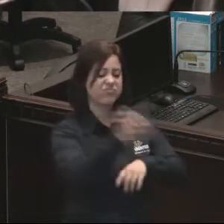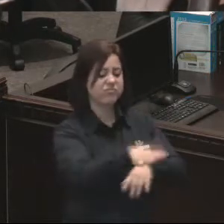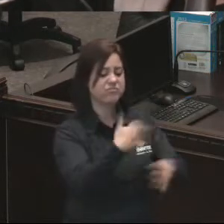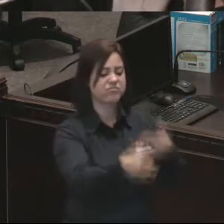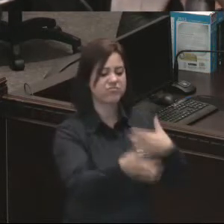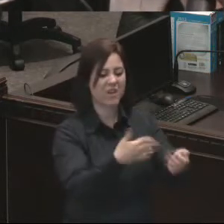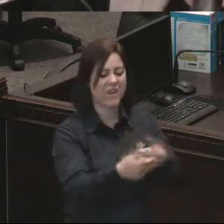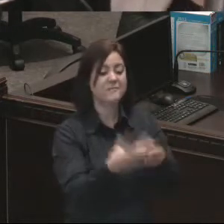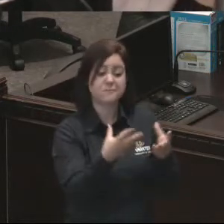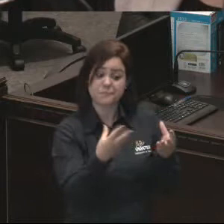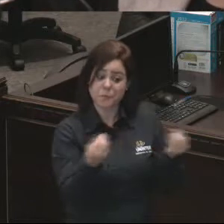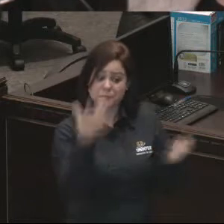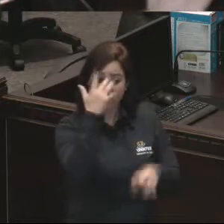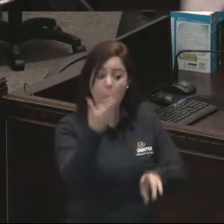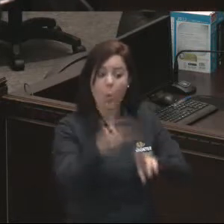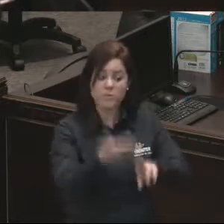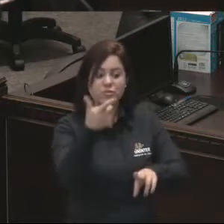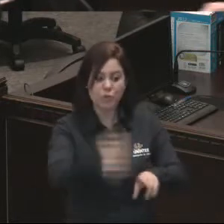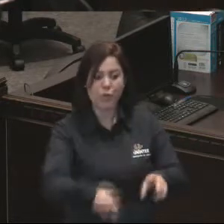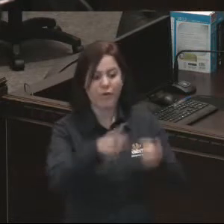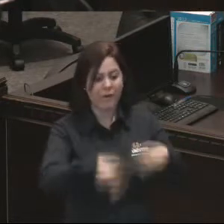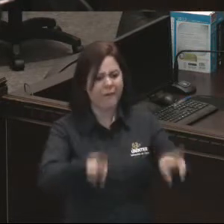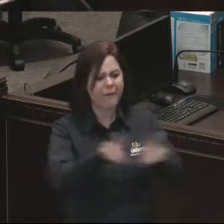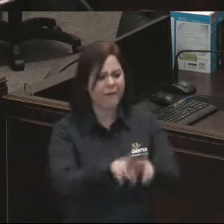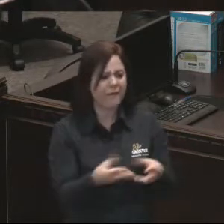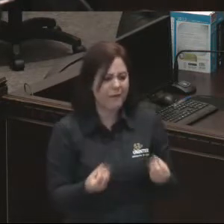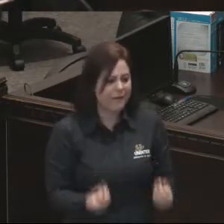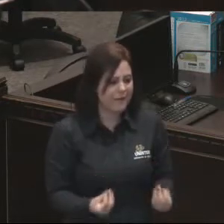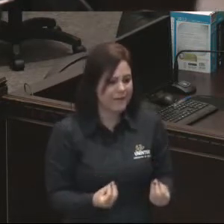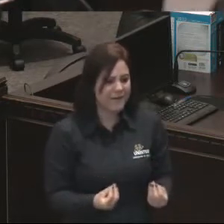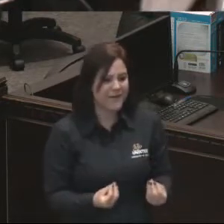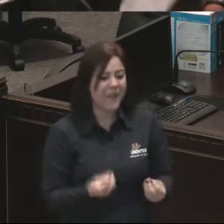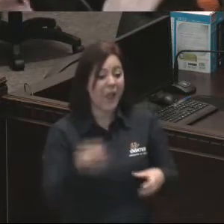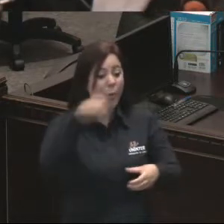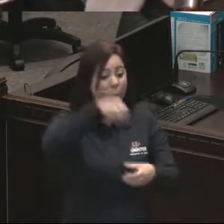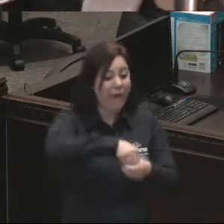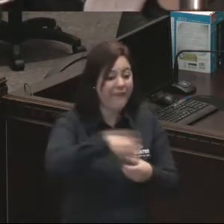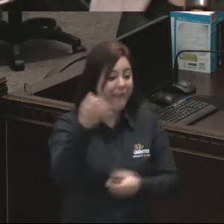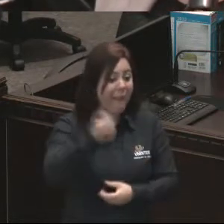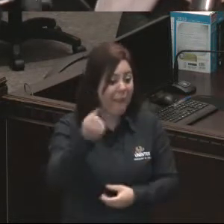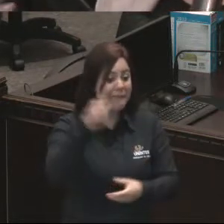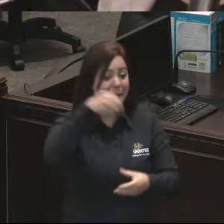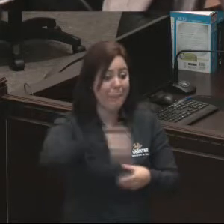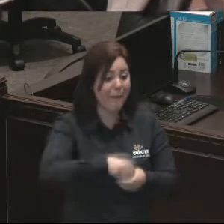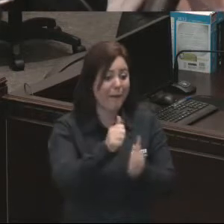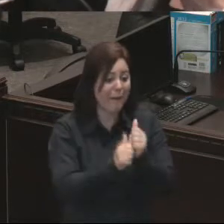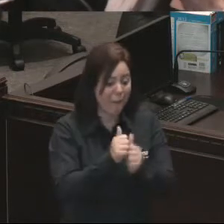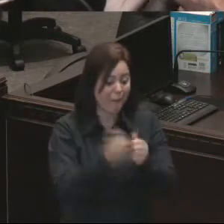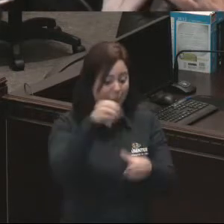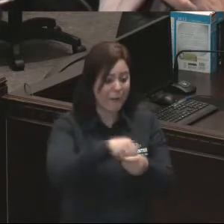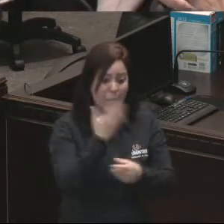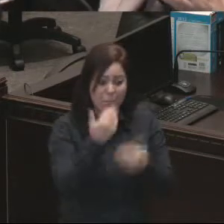Muitas pessoas usam nessas embalagens, é muito prática, né, para colocar leite, colocar arroz, estocar